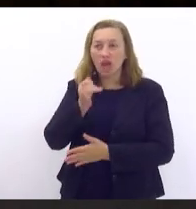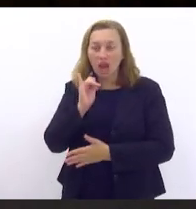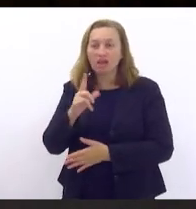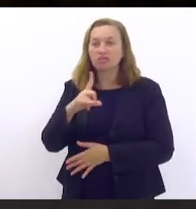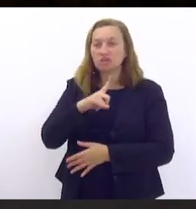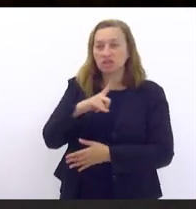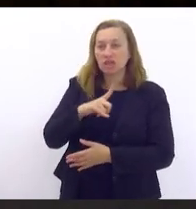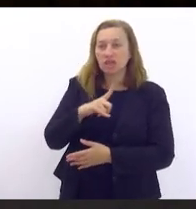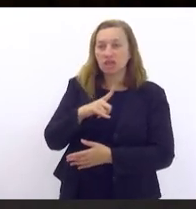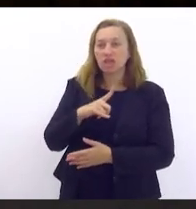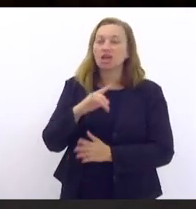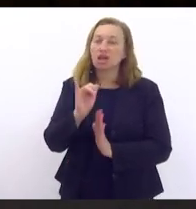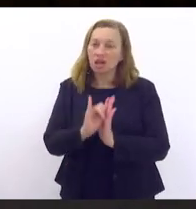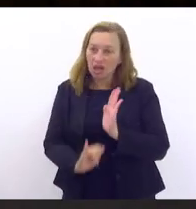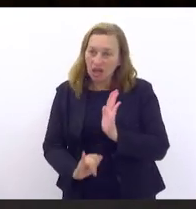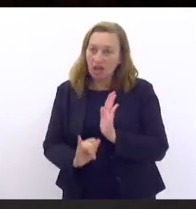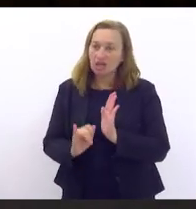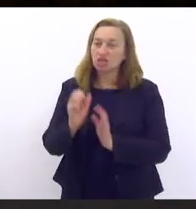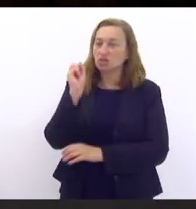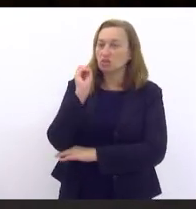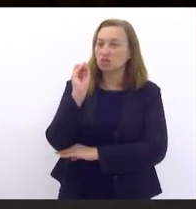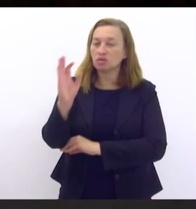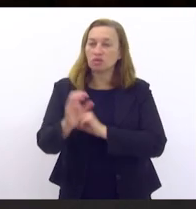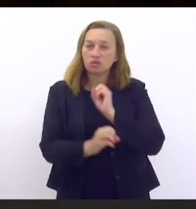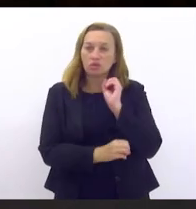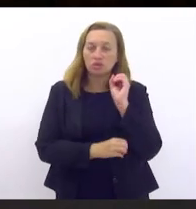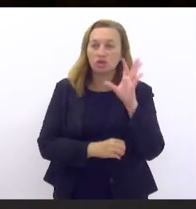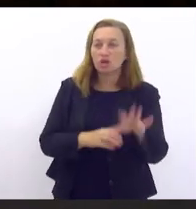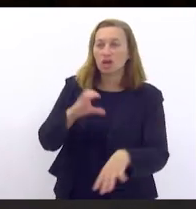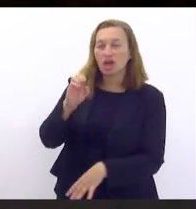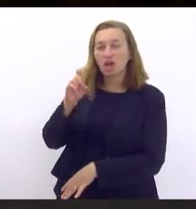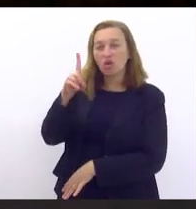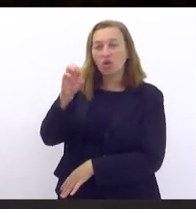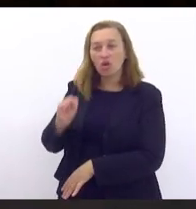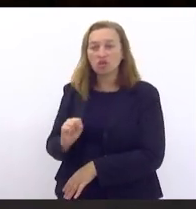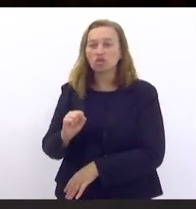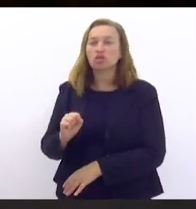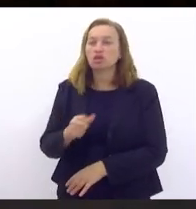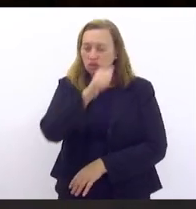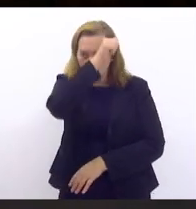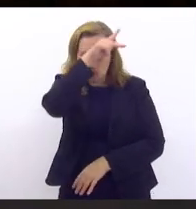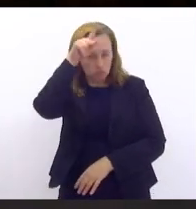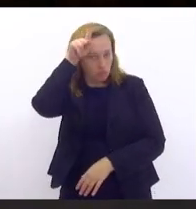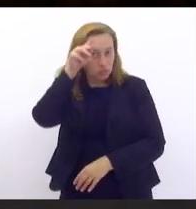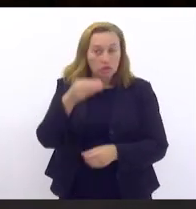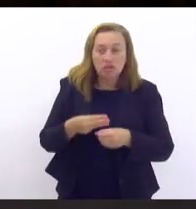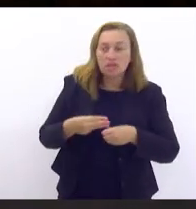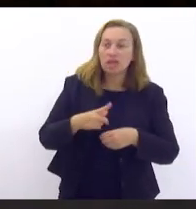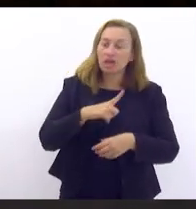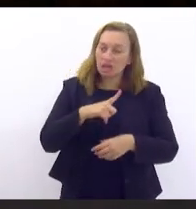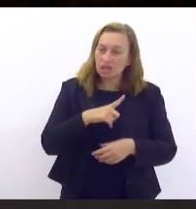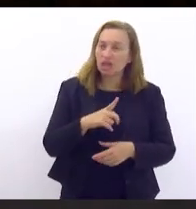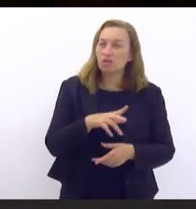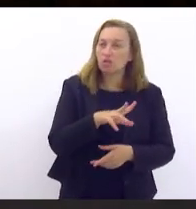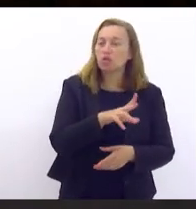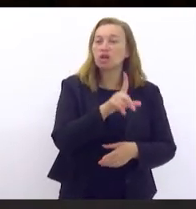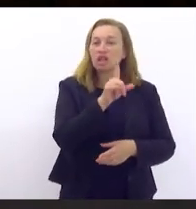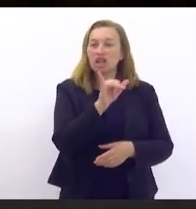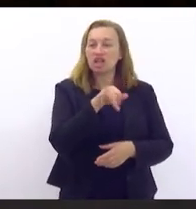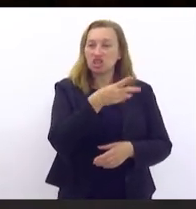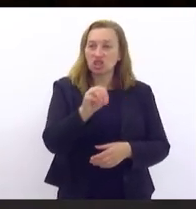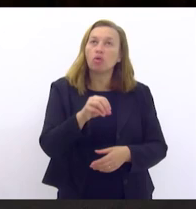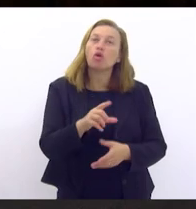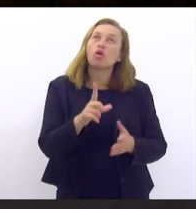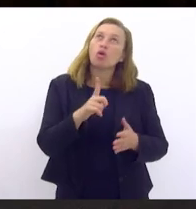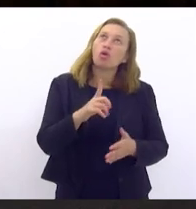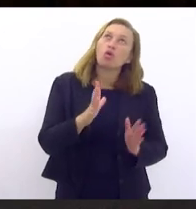tem o relato viu e semestre Ecológico dos municípios que ainda usam lixão hoje atualmente a gente tem quatro municípios que